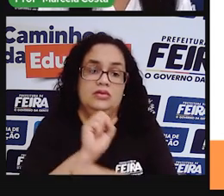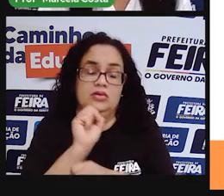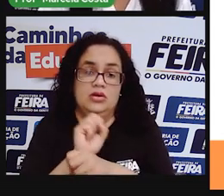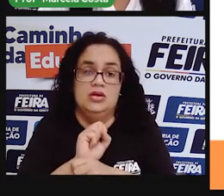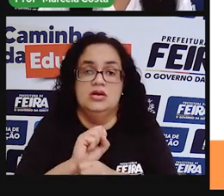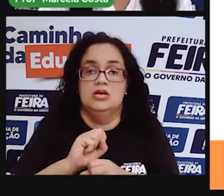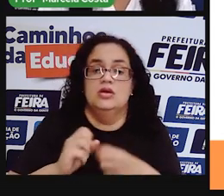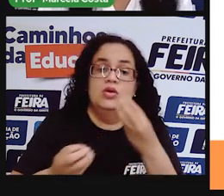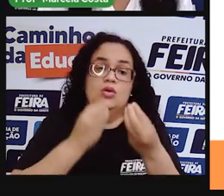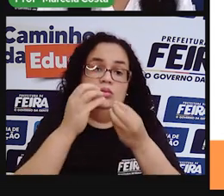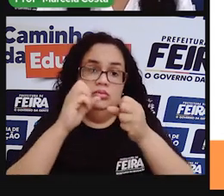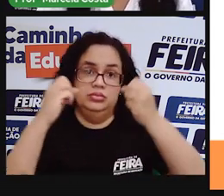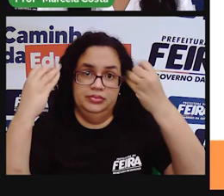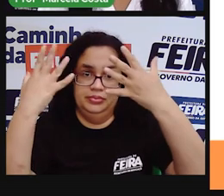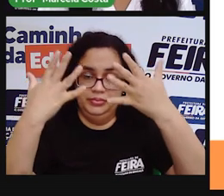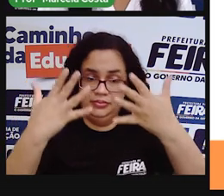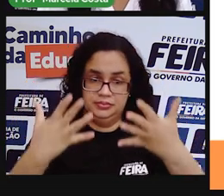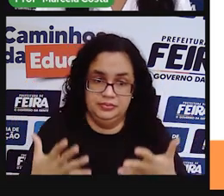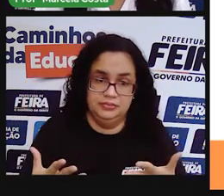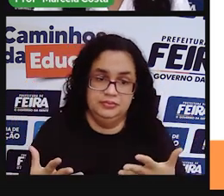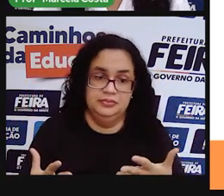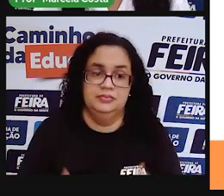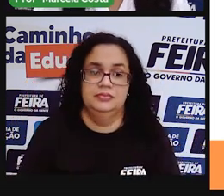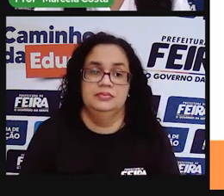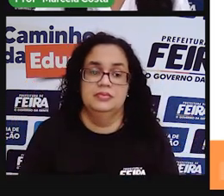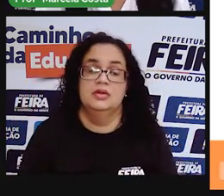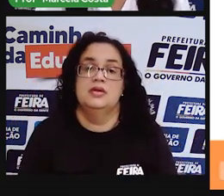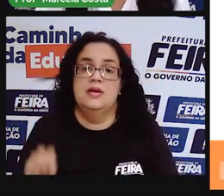configurações. Vai ter o botão de